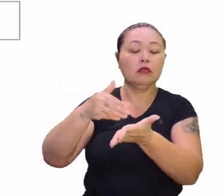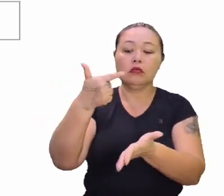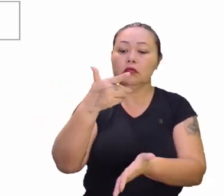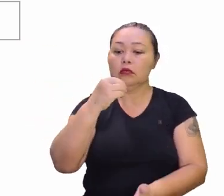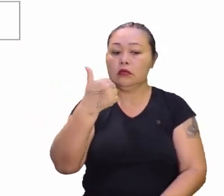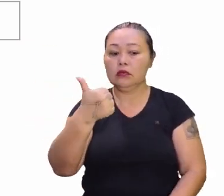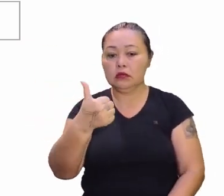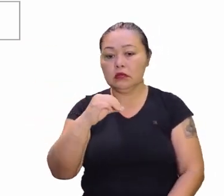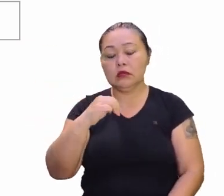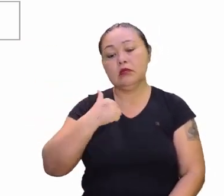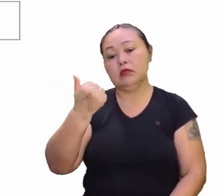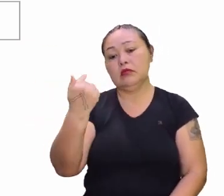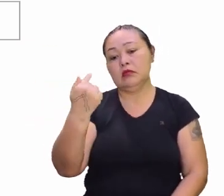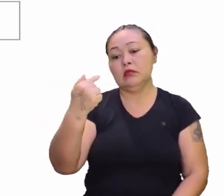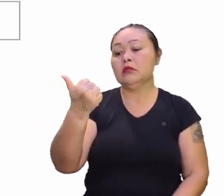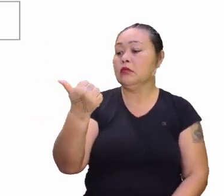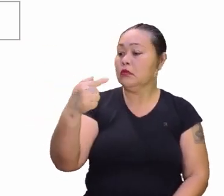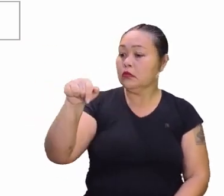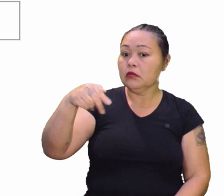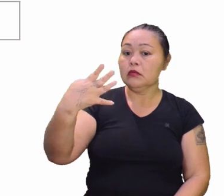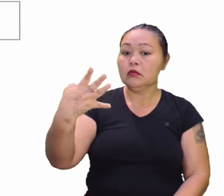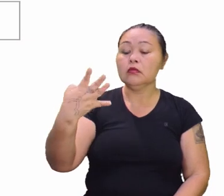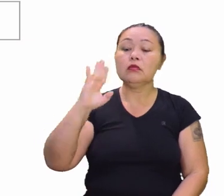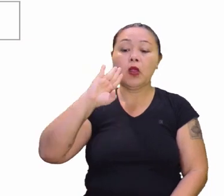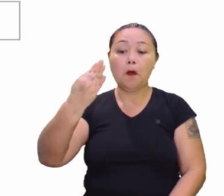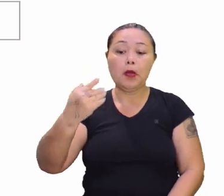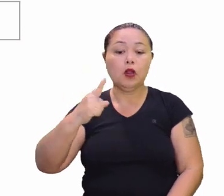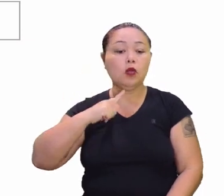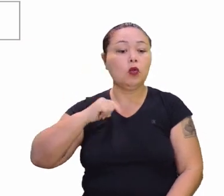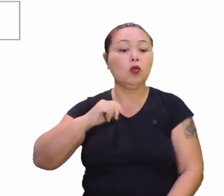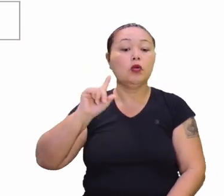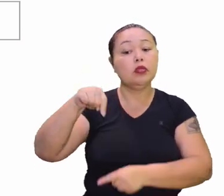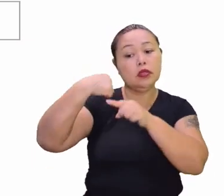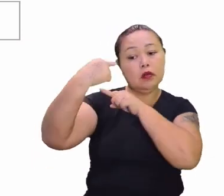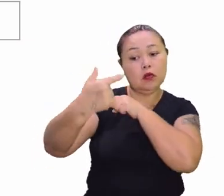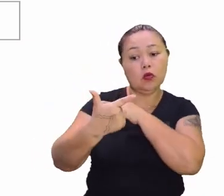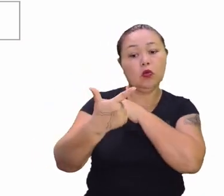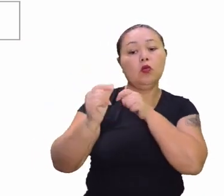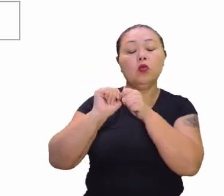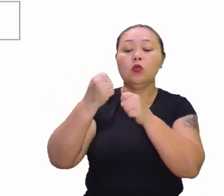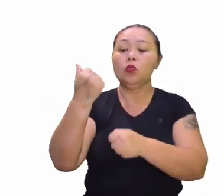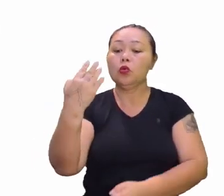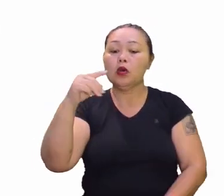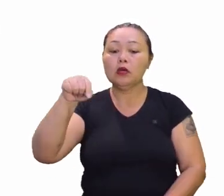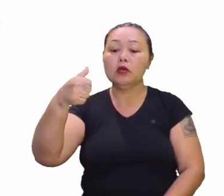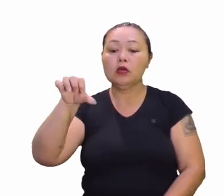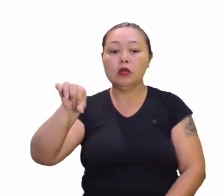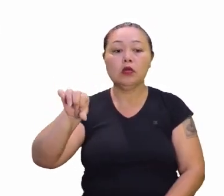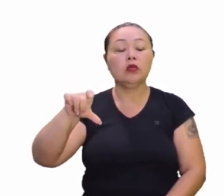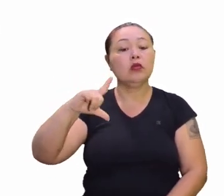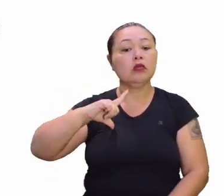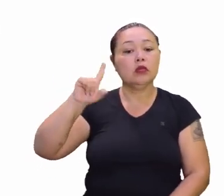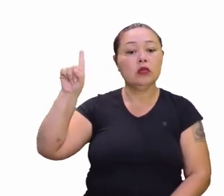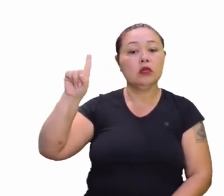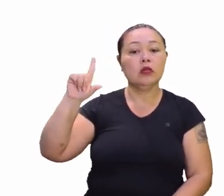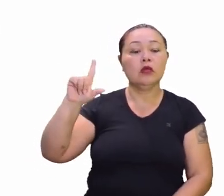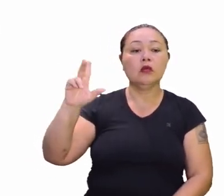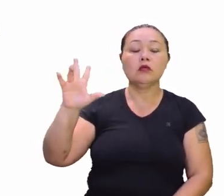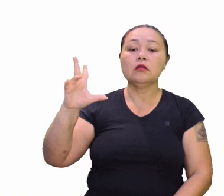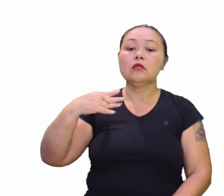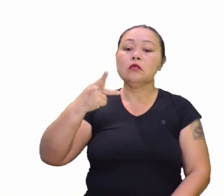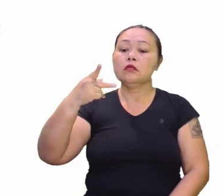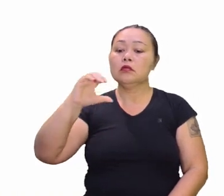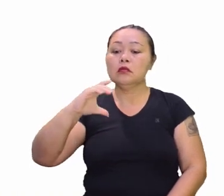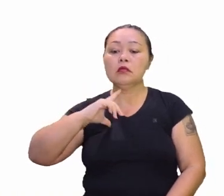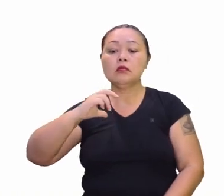2010, aproximadamente 17,4 milhões, depois de 2010, 14,9 bilhões. E quando a gente fala